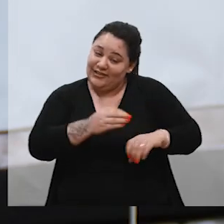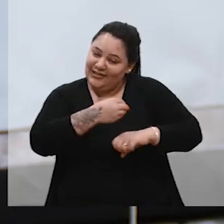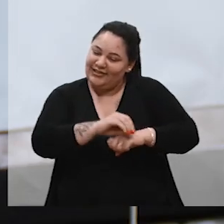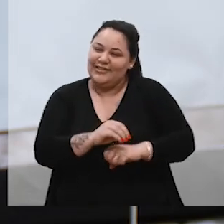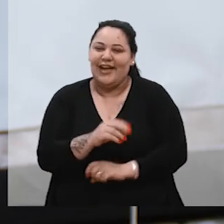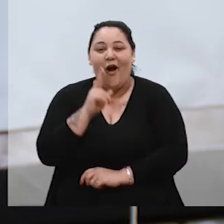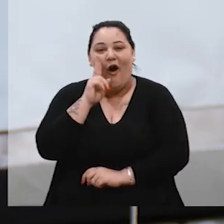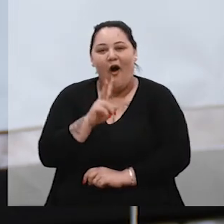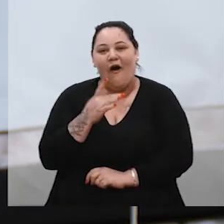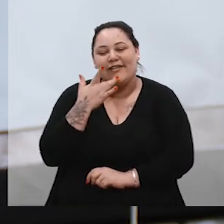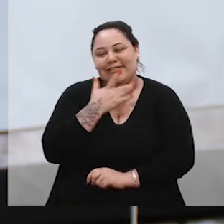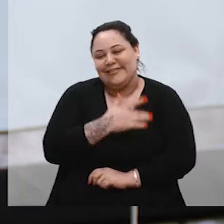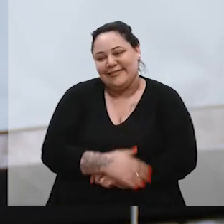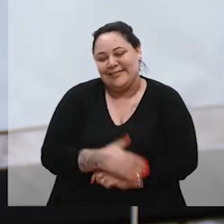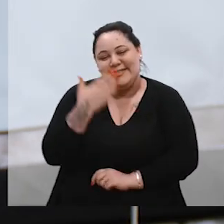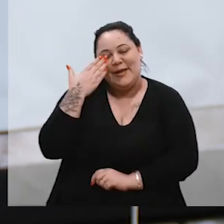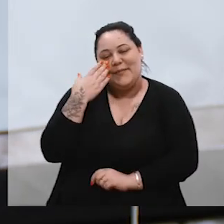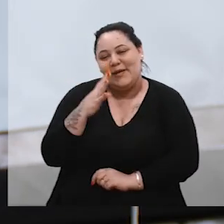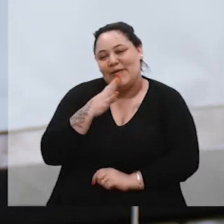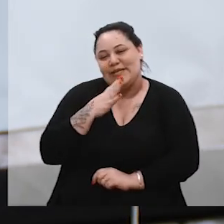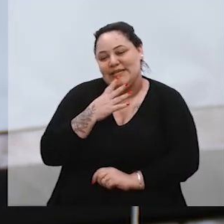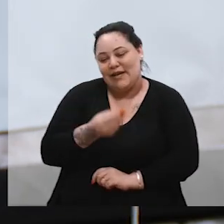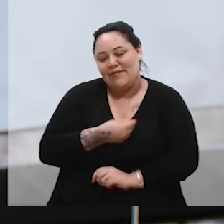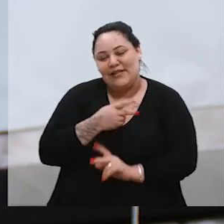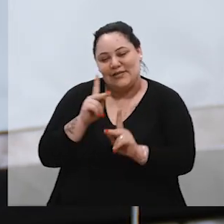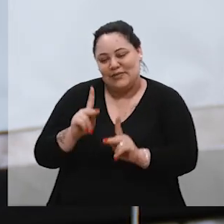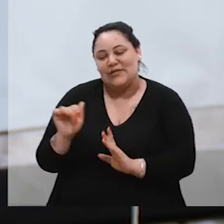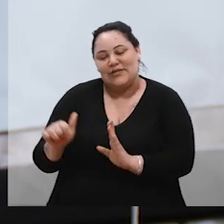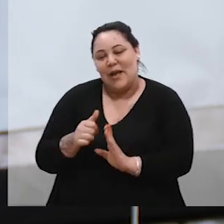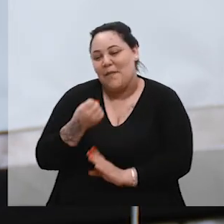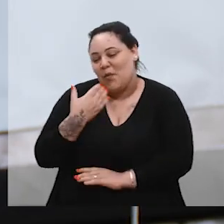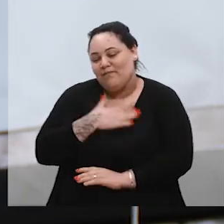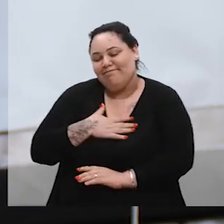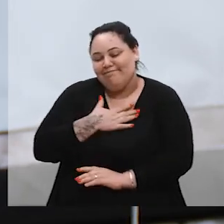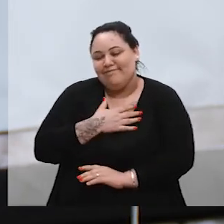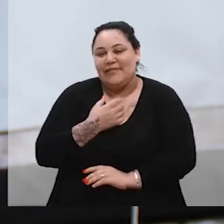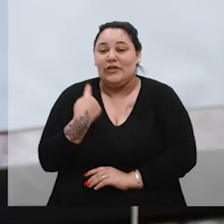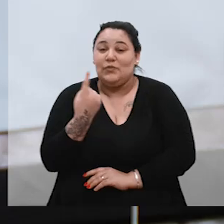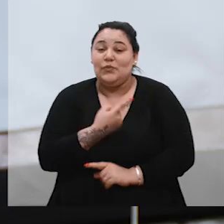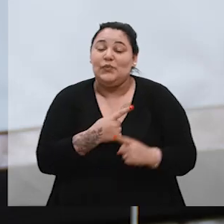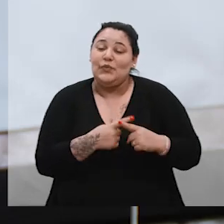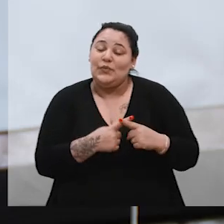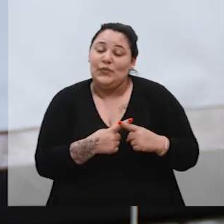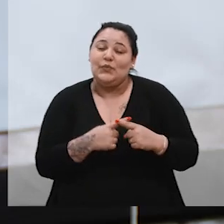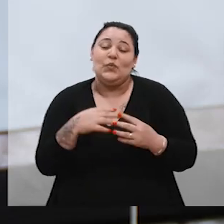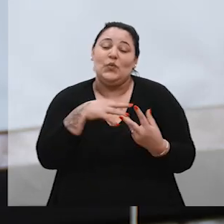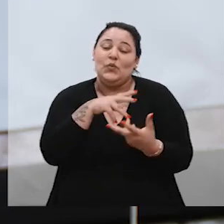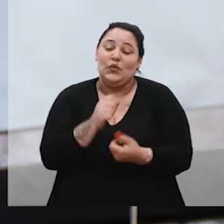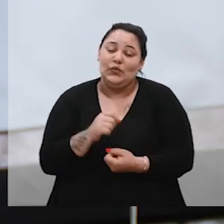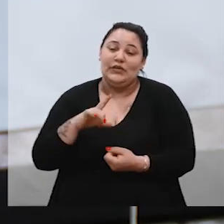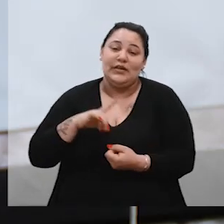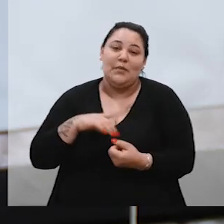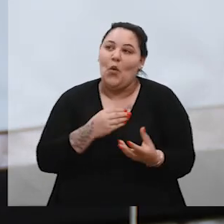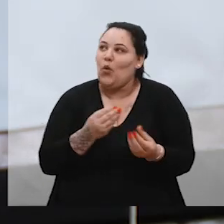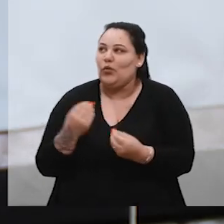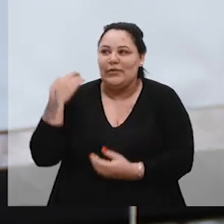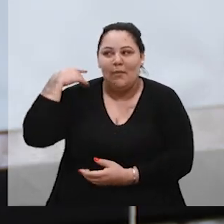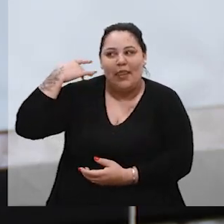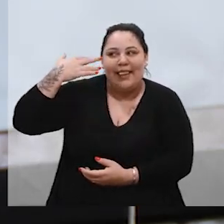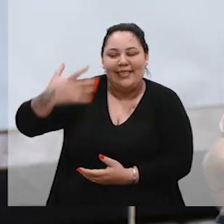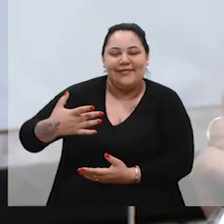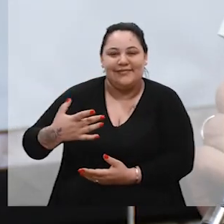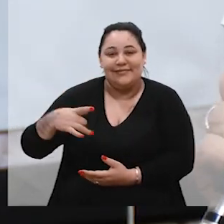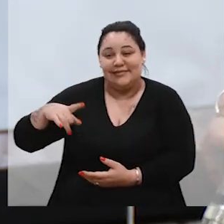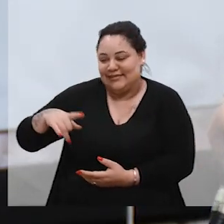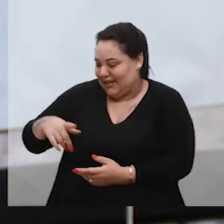aqui, olha que delícia. Saber conhecer a vida dos outros faz tão bem pra gente também. Esse mundo é feito de histórias. E aproveito para dizer que a gente